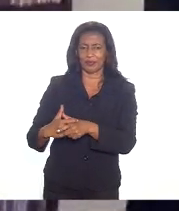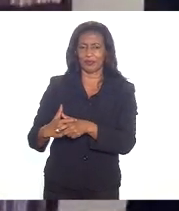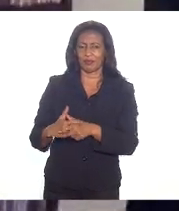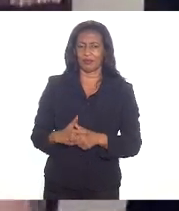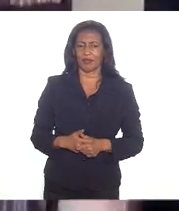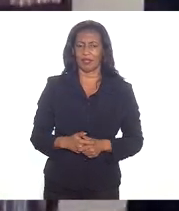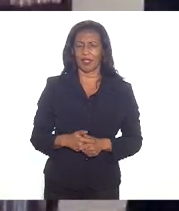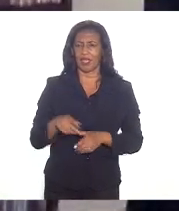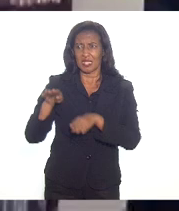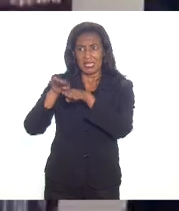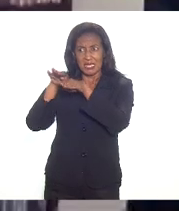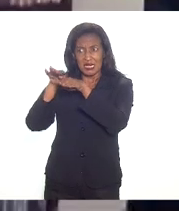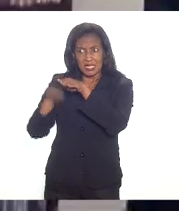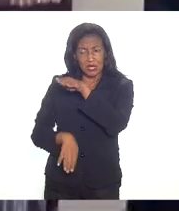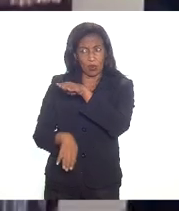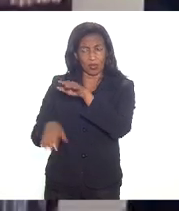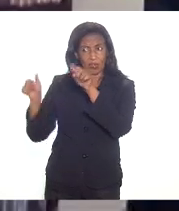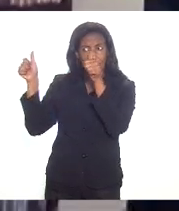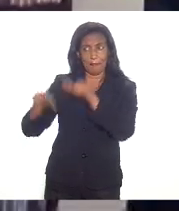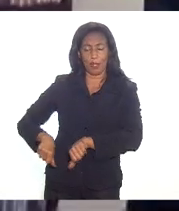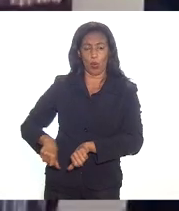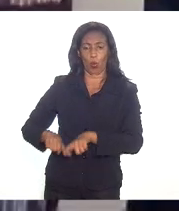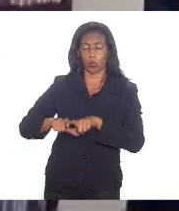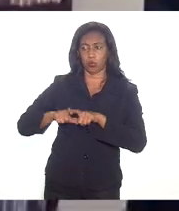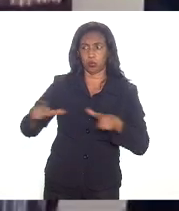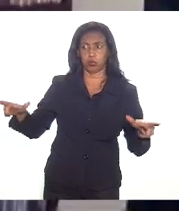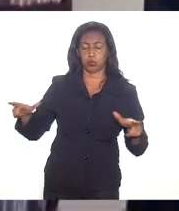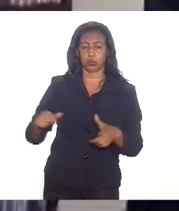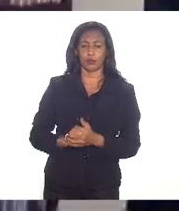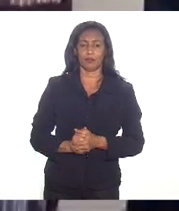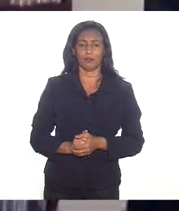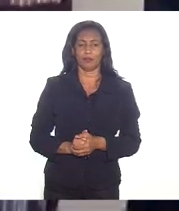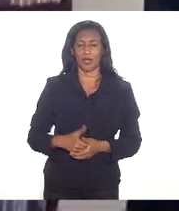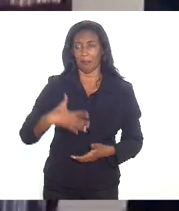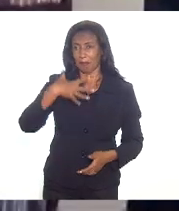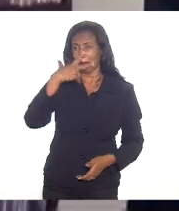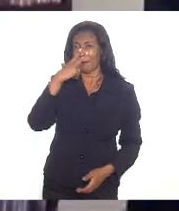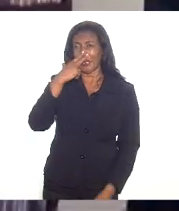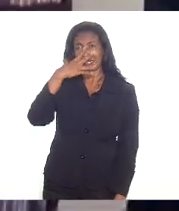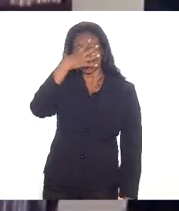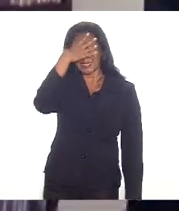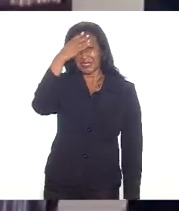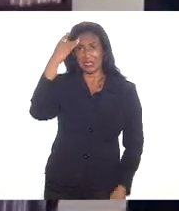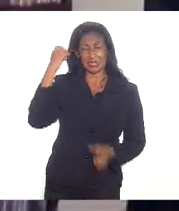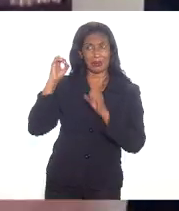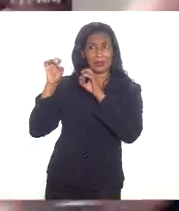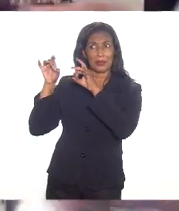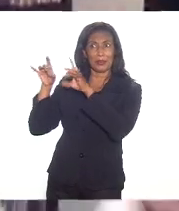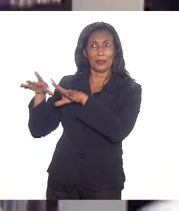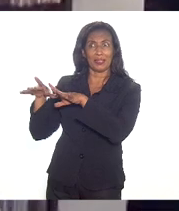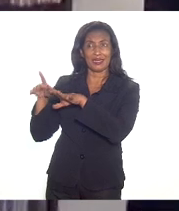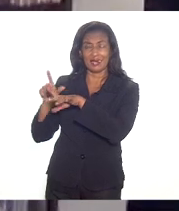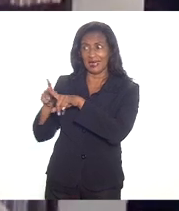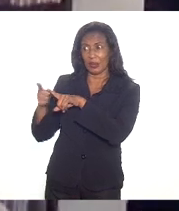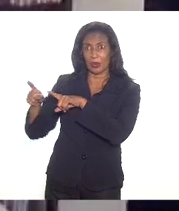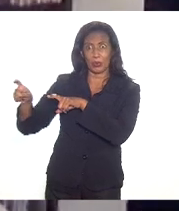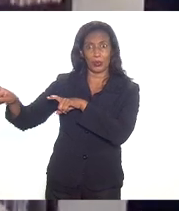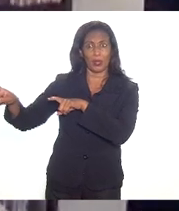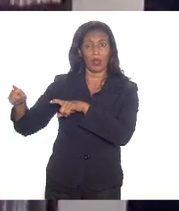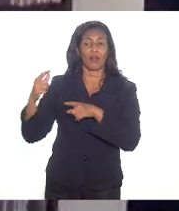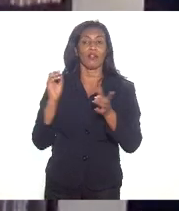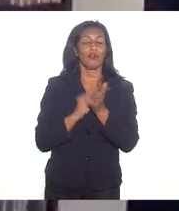metropolitana, as desigualdades são enormes. O esquecimento total do interior, levar políticas públicas